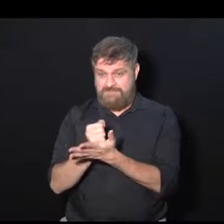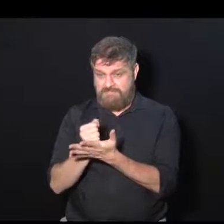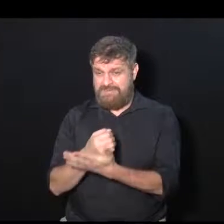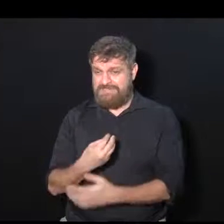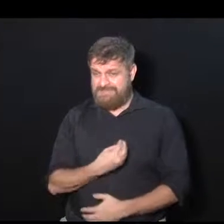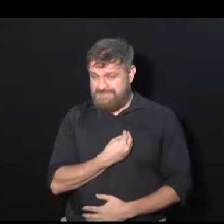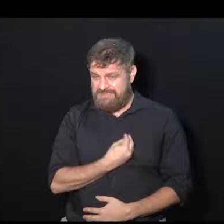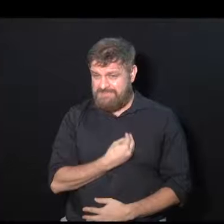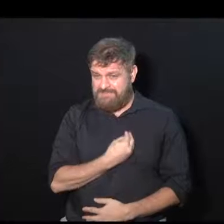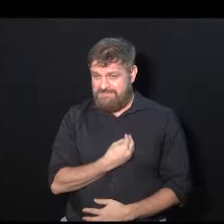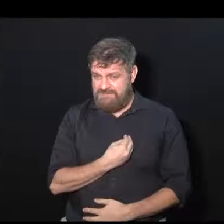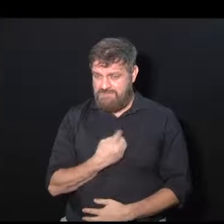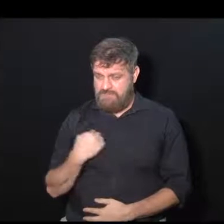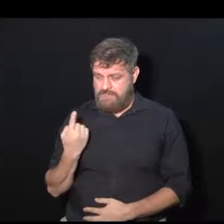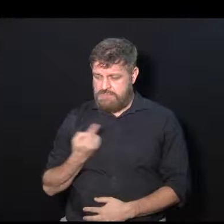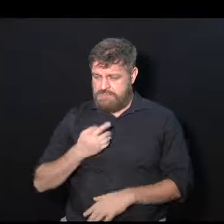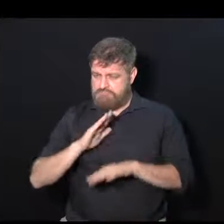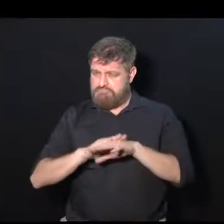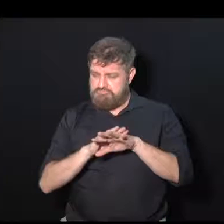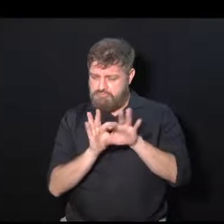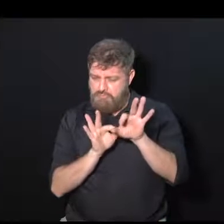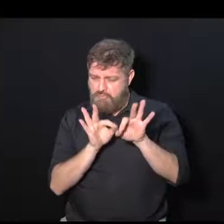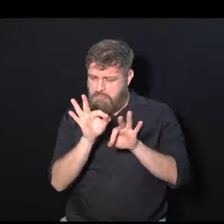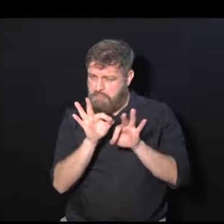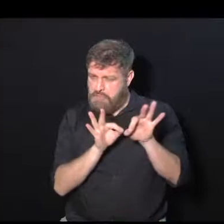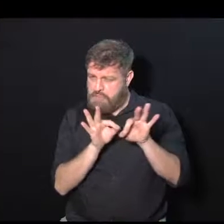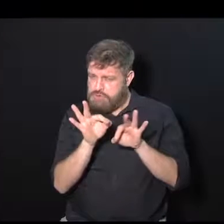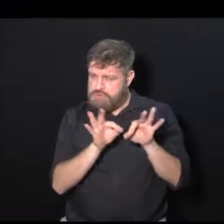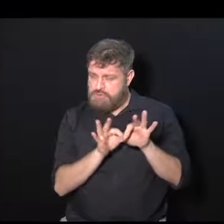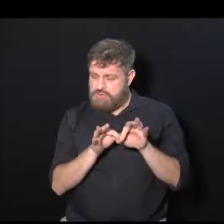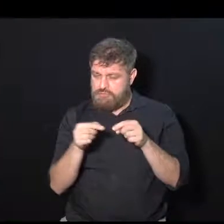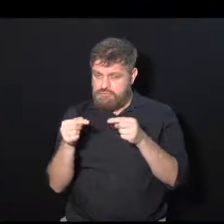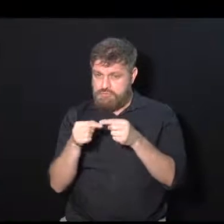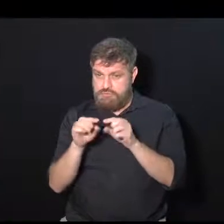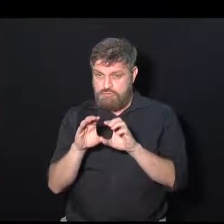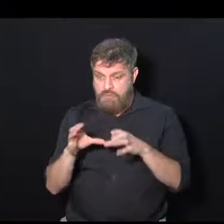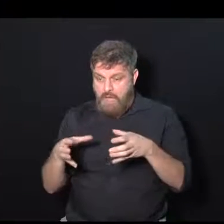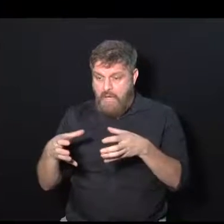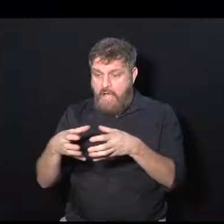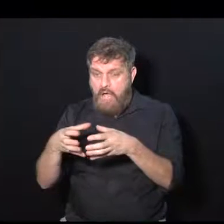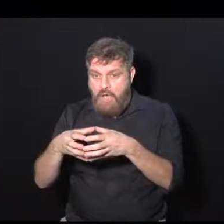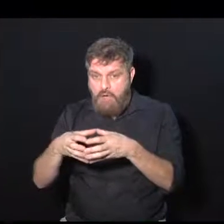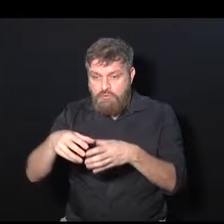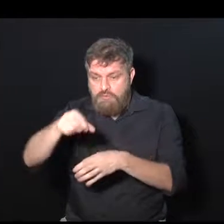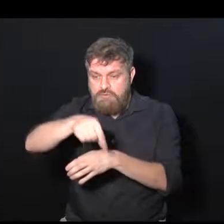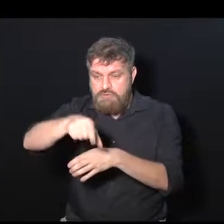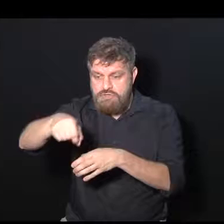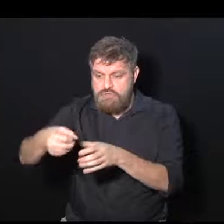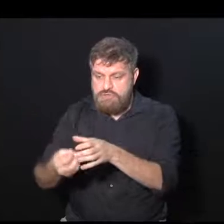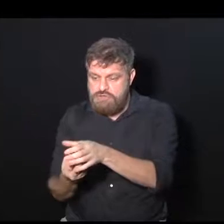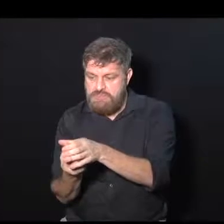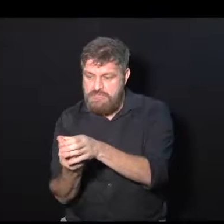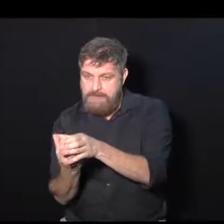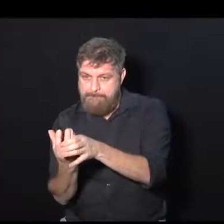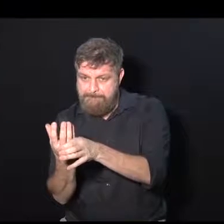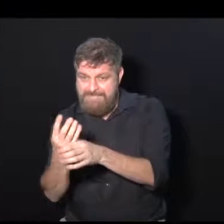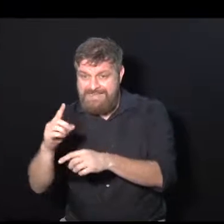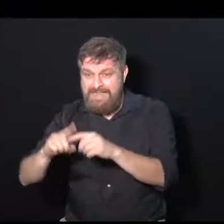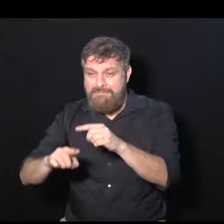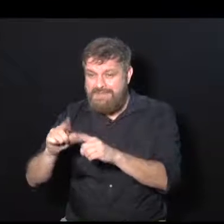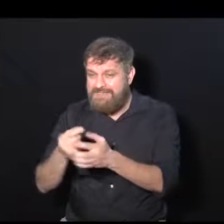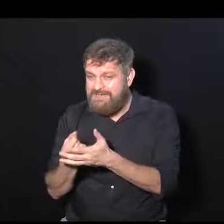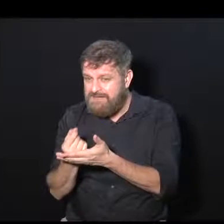a gente fez um projeto para implantar junto ao grupo de plantas medicinais e fitoterápicos